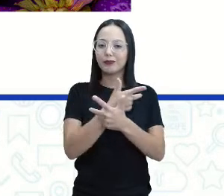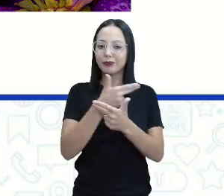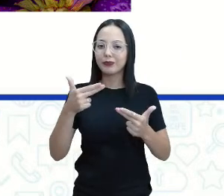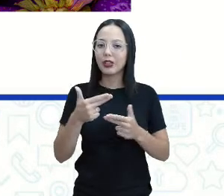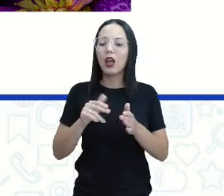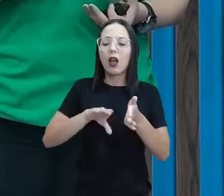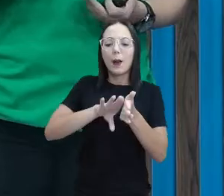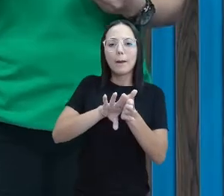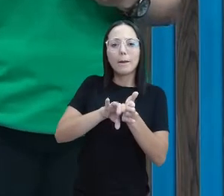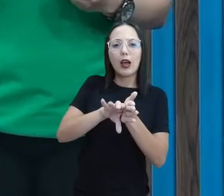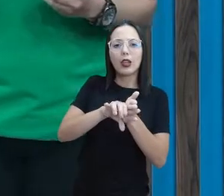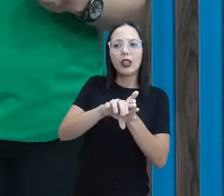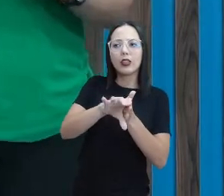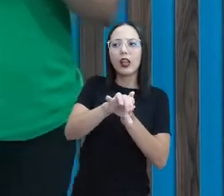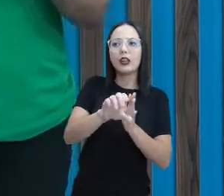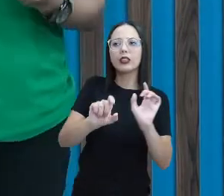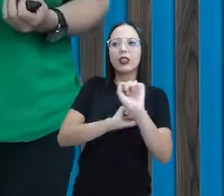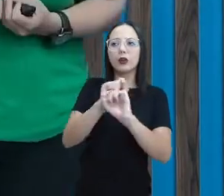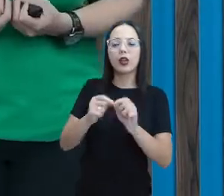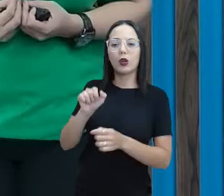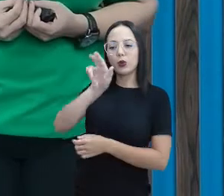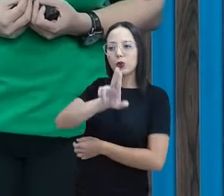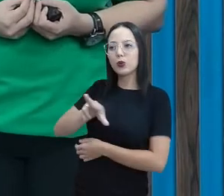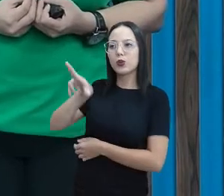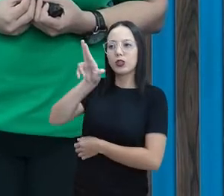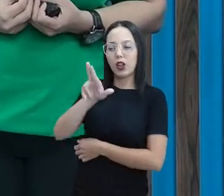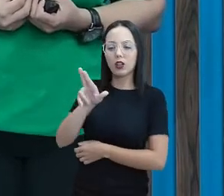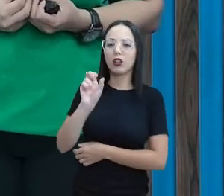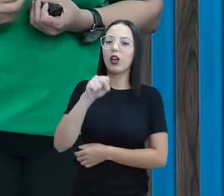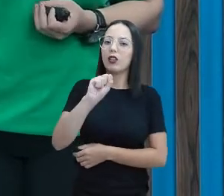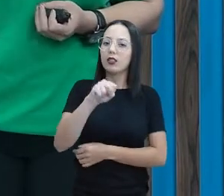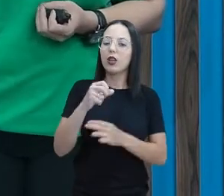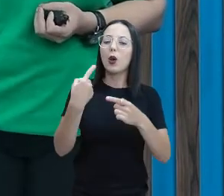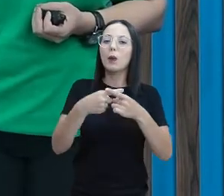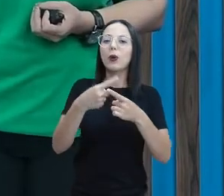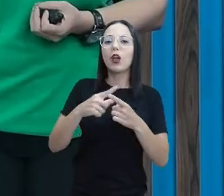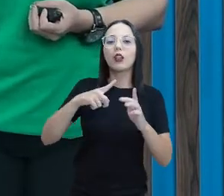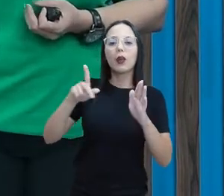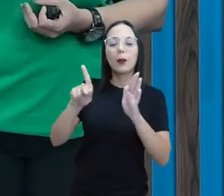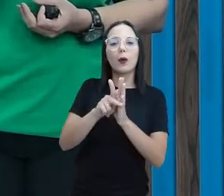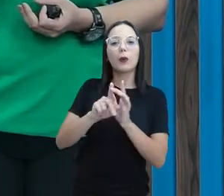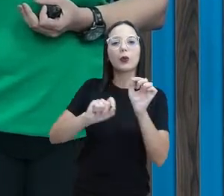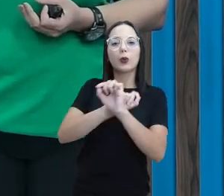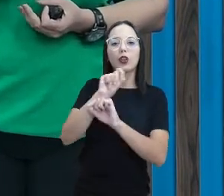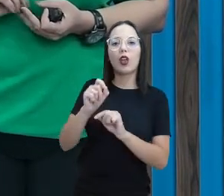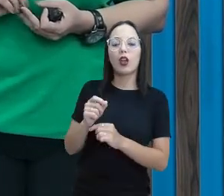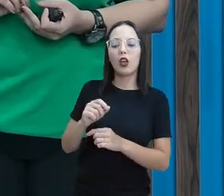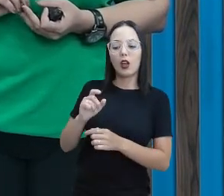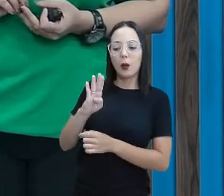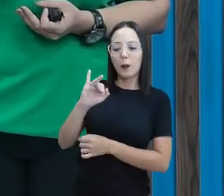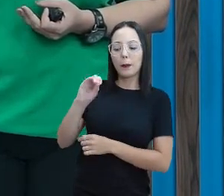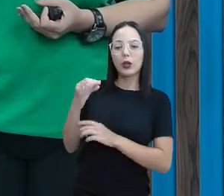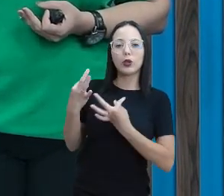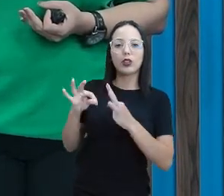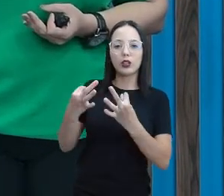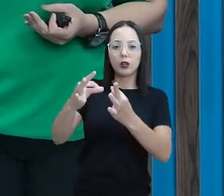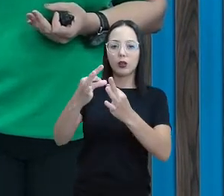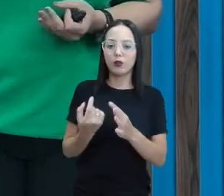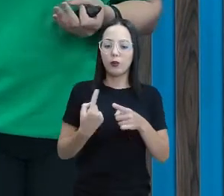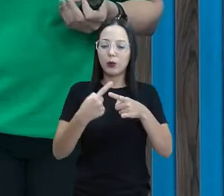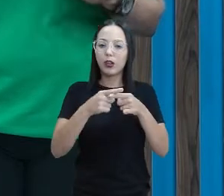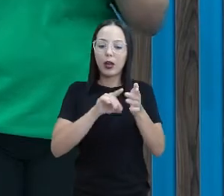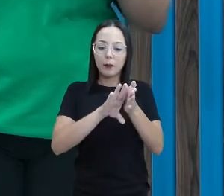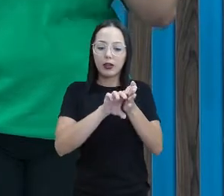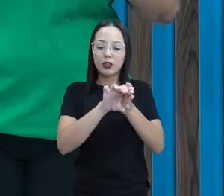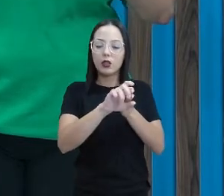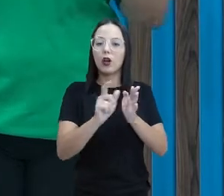as bactérias, elas são utilizadas bastante, porque elas têm esse potencial biotecnológico, né? Com as bactérias